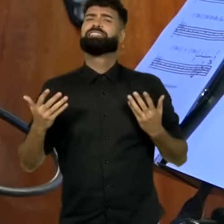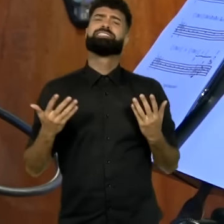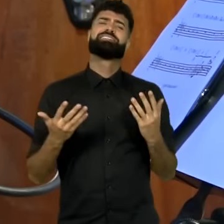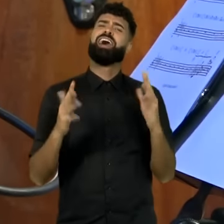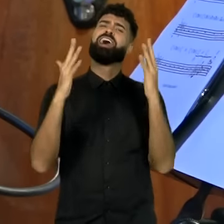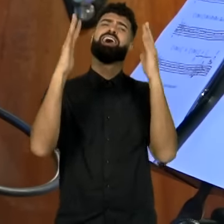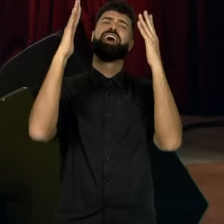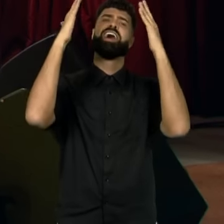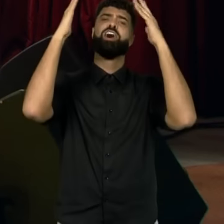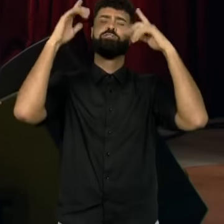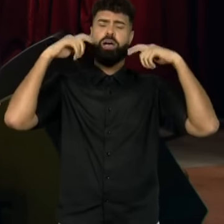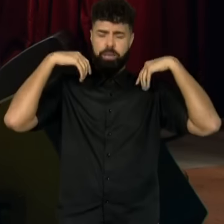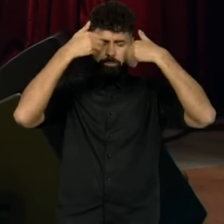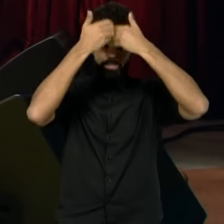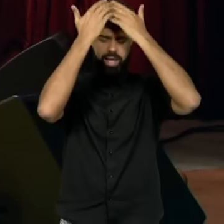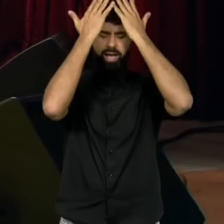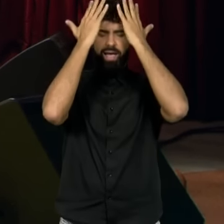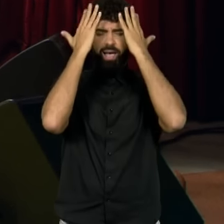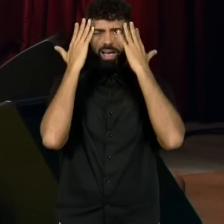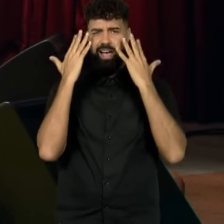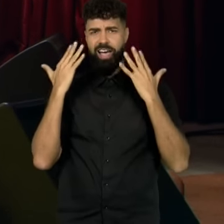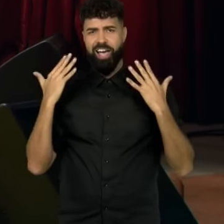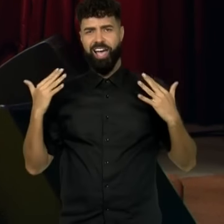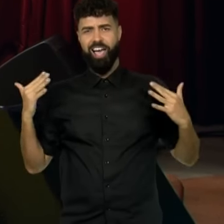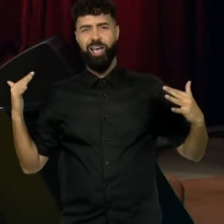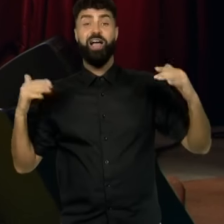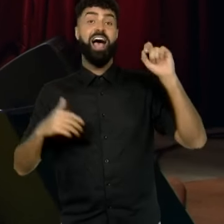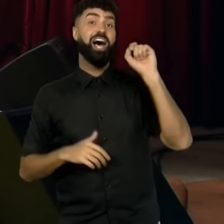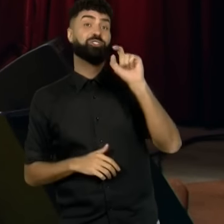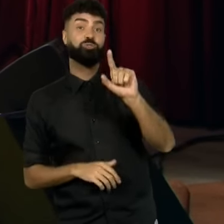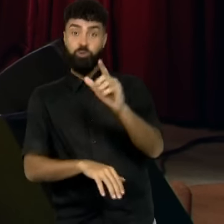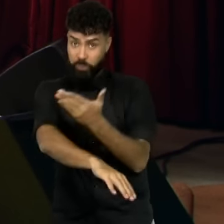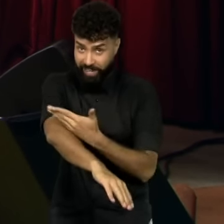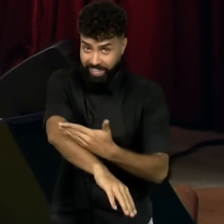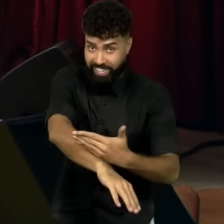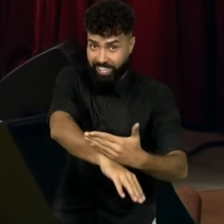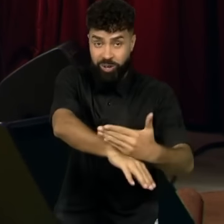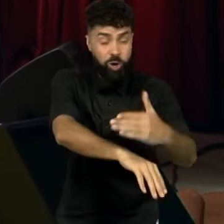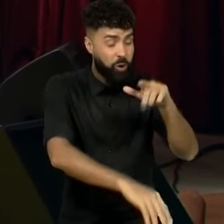Salve o manto azul e branco da Portela,